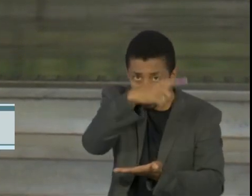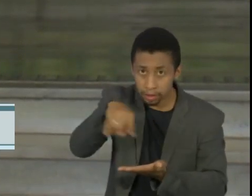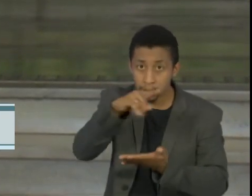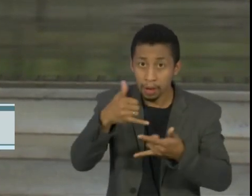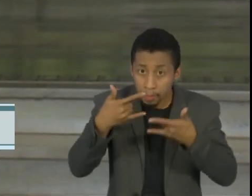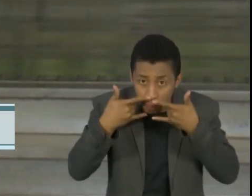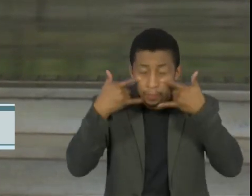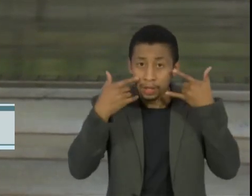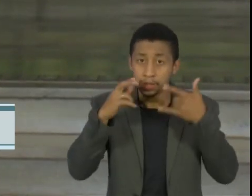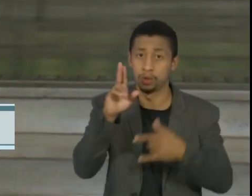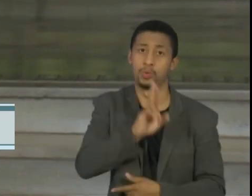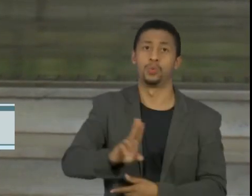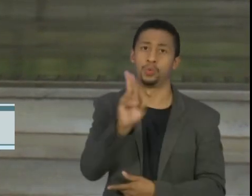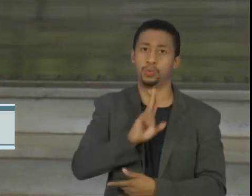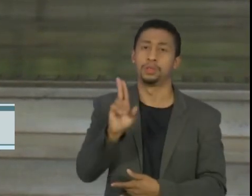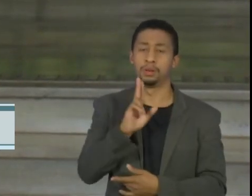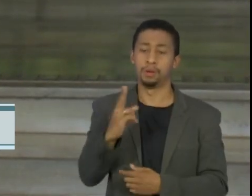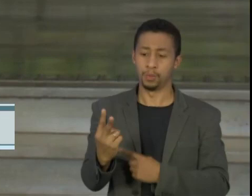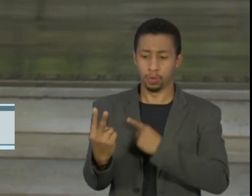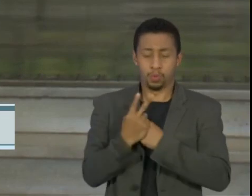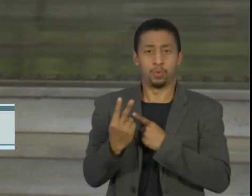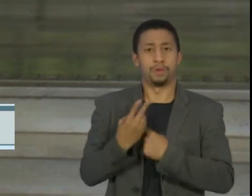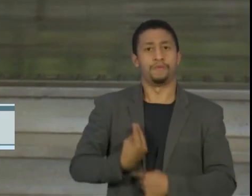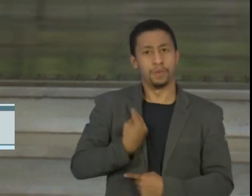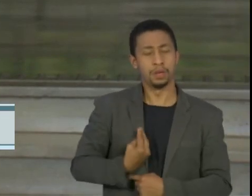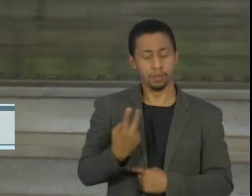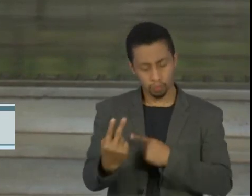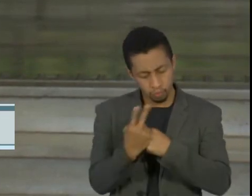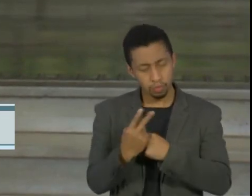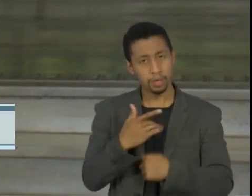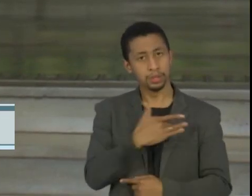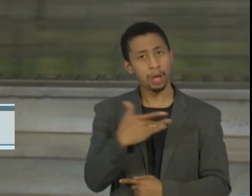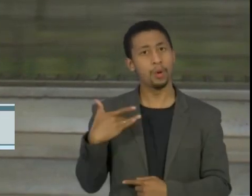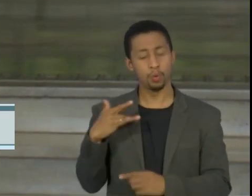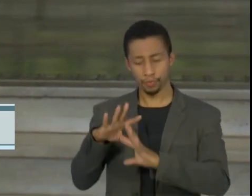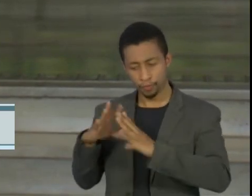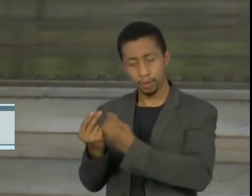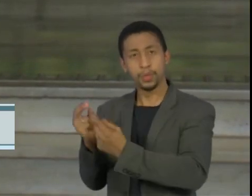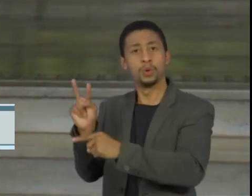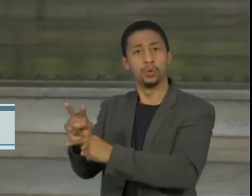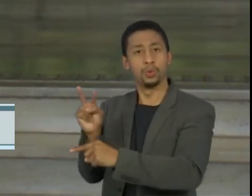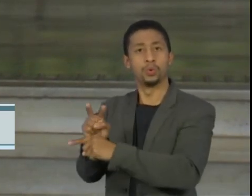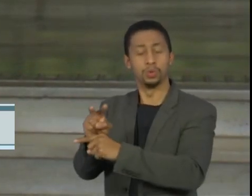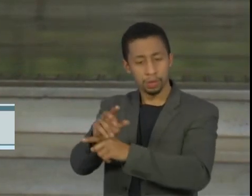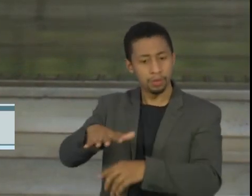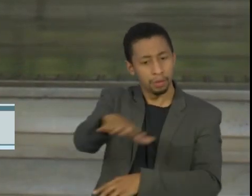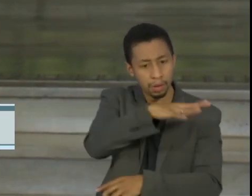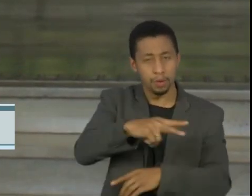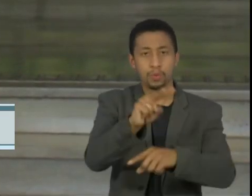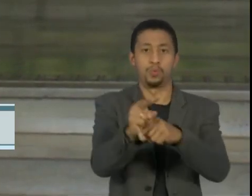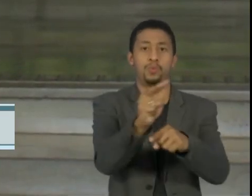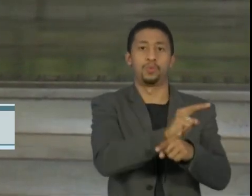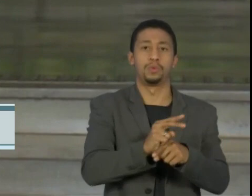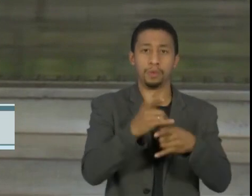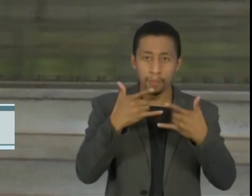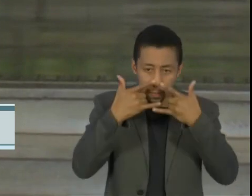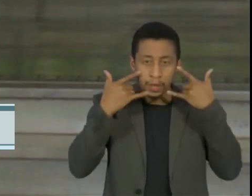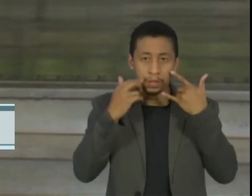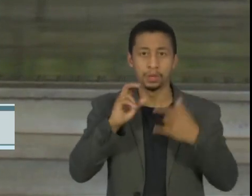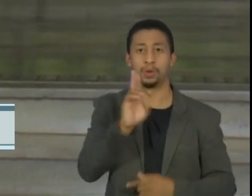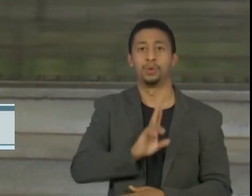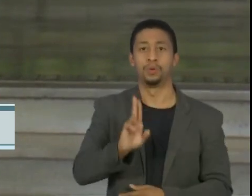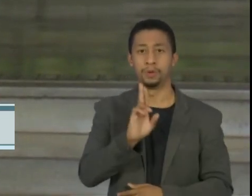máscaras para preservarem sua vida, sua saúde, dos seus familiares e das demais pessoas. Bem, vamos